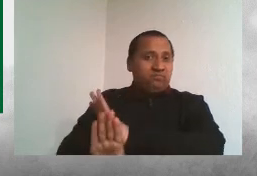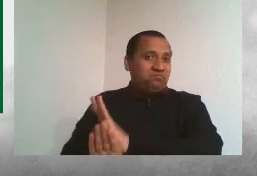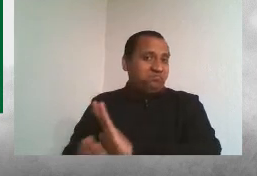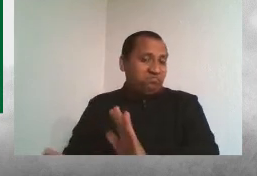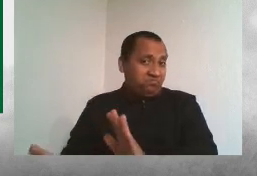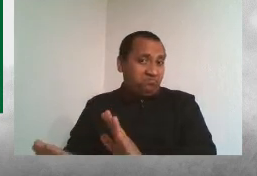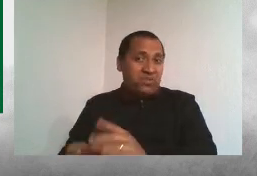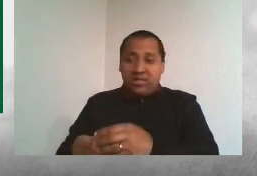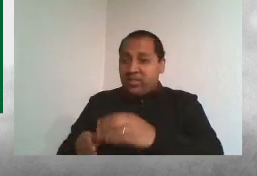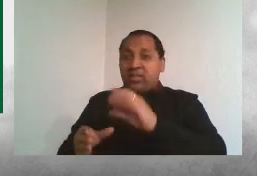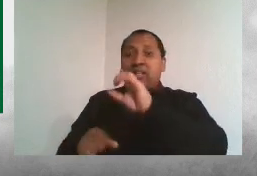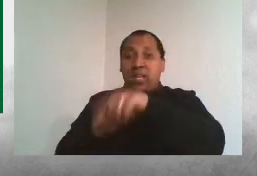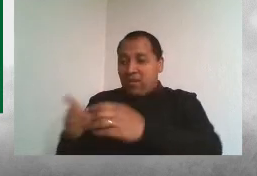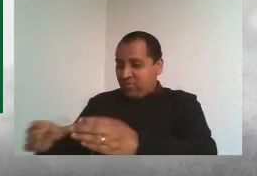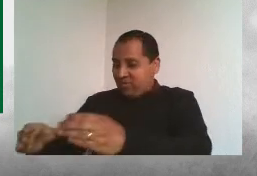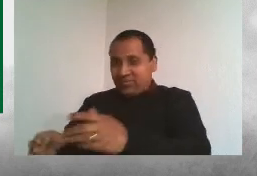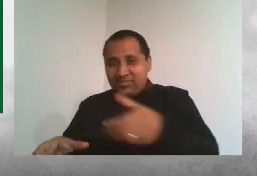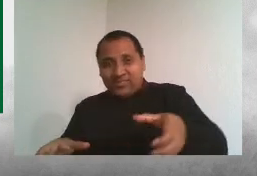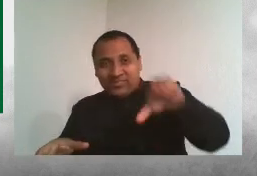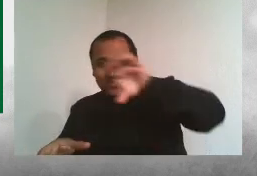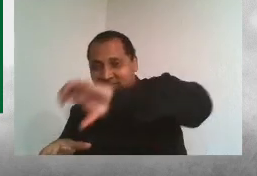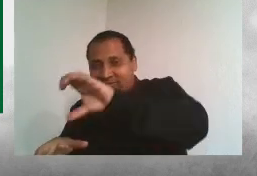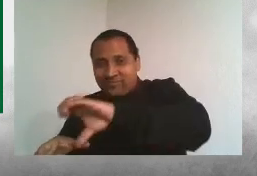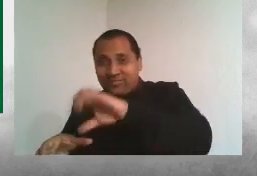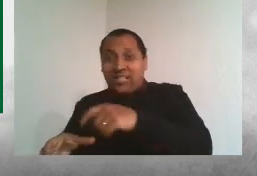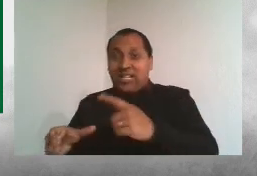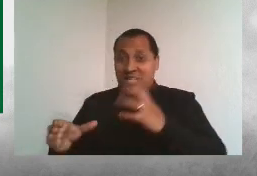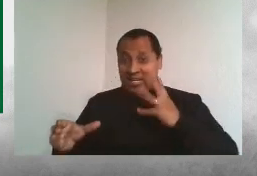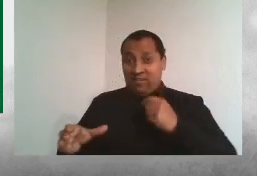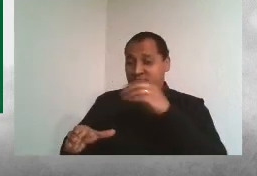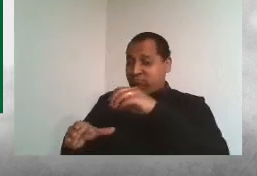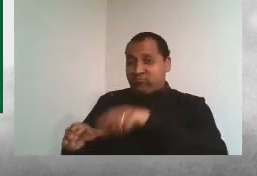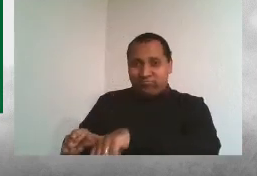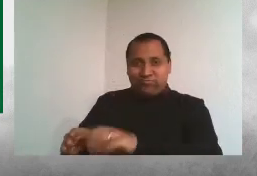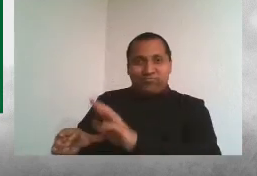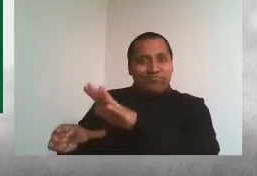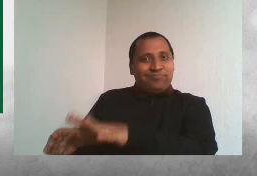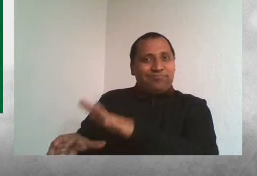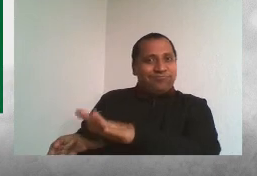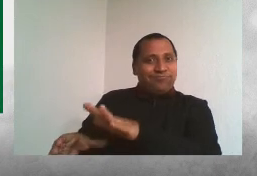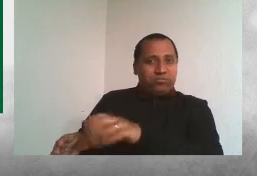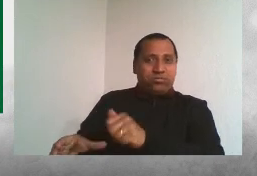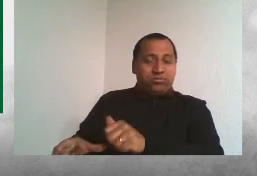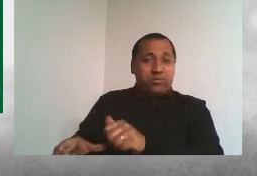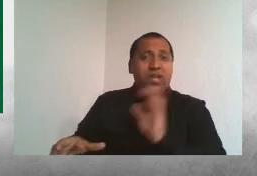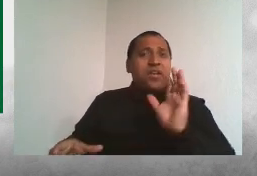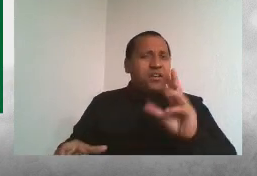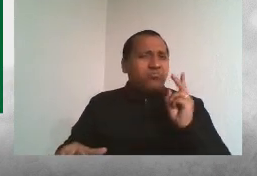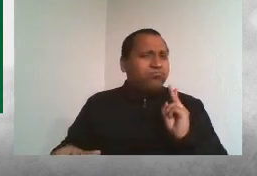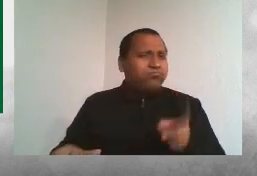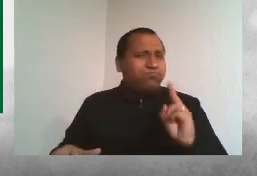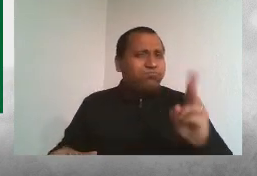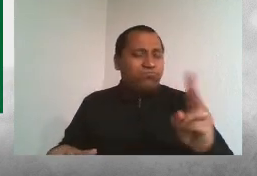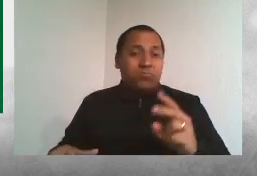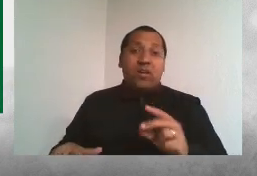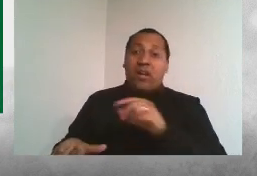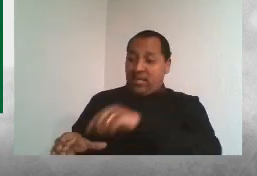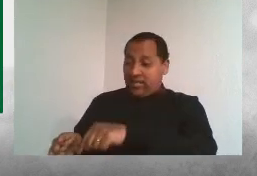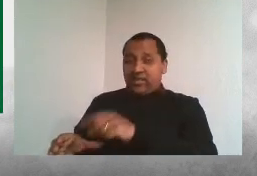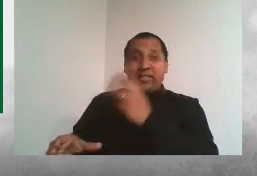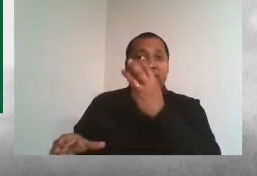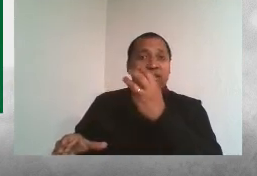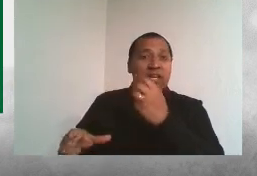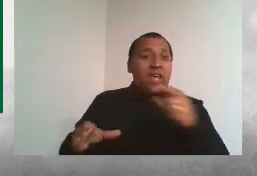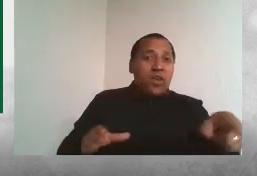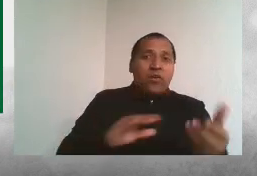fazer a descontaminação dela. Após tudo isso, sempre que eu faço, higienização das mãos. Pode ser com água e